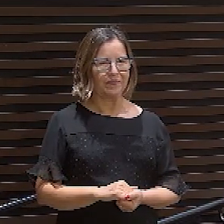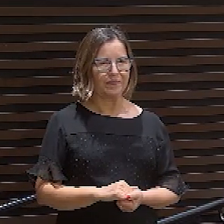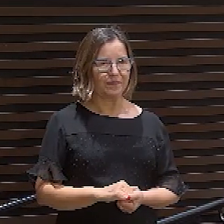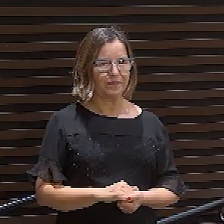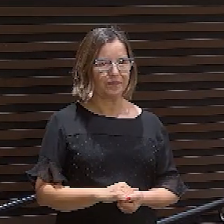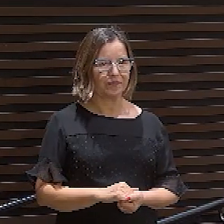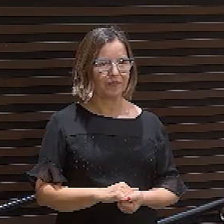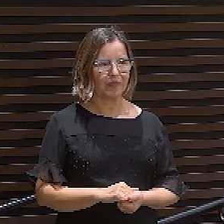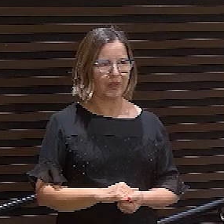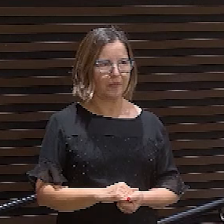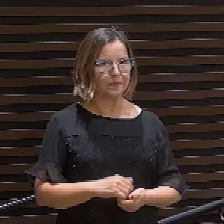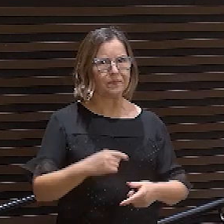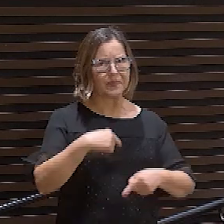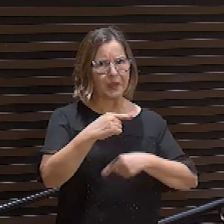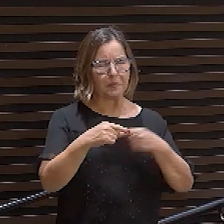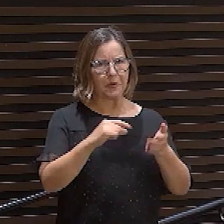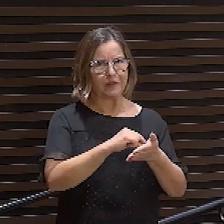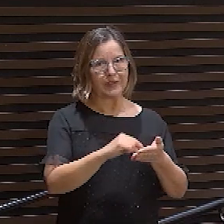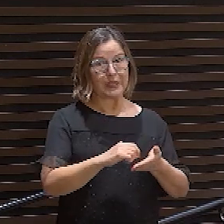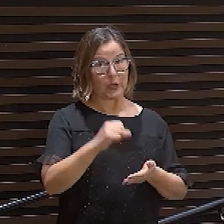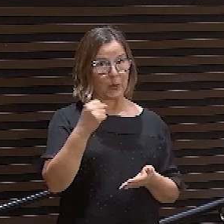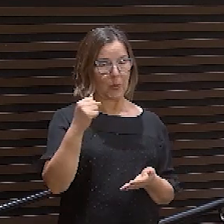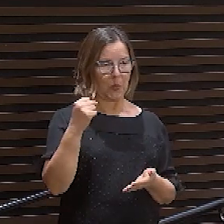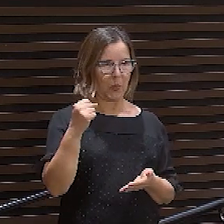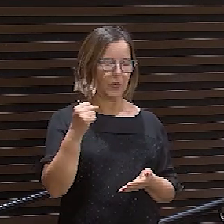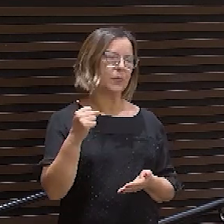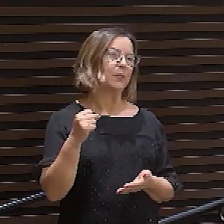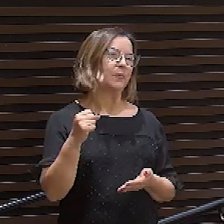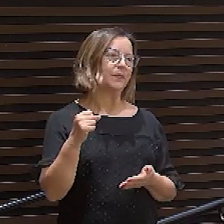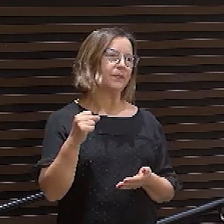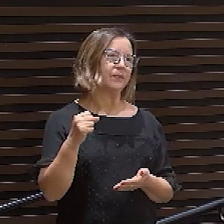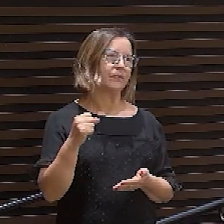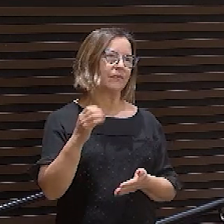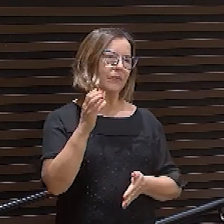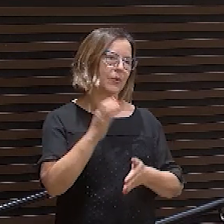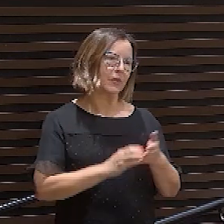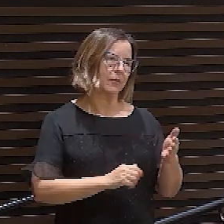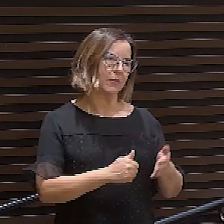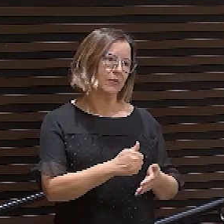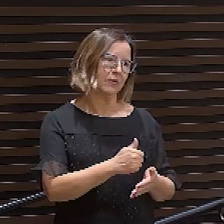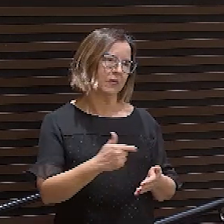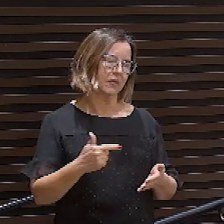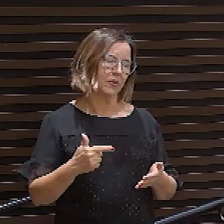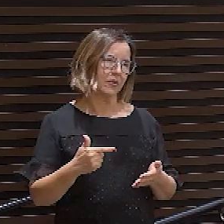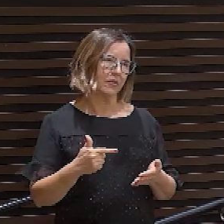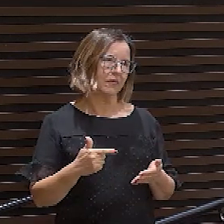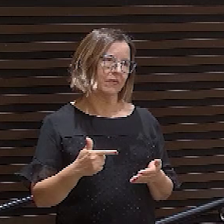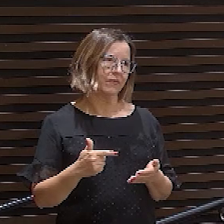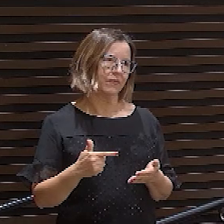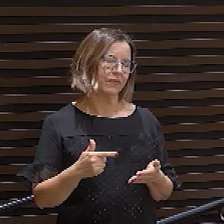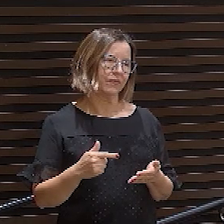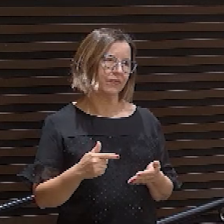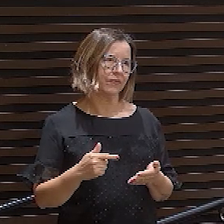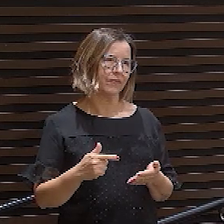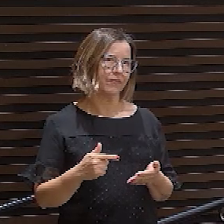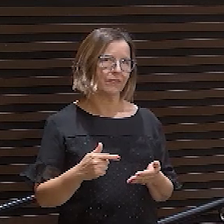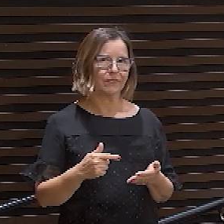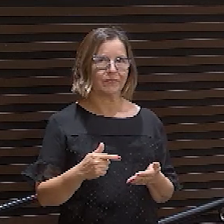Um pouquinho mais adiante, no versículo 8 de capítulo 12 de